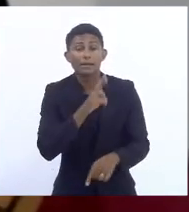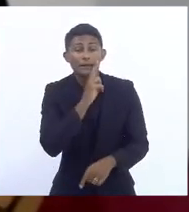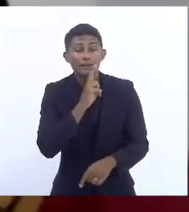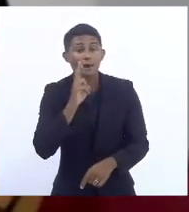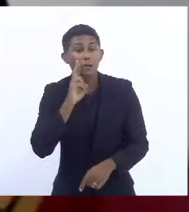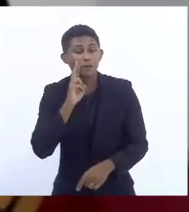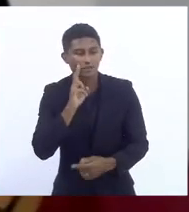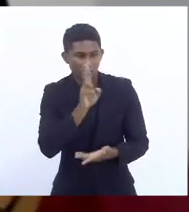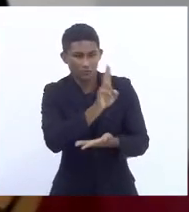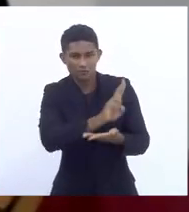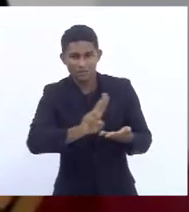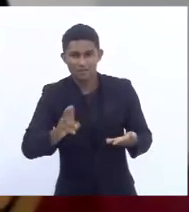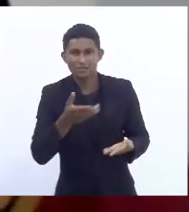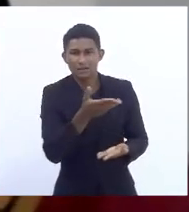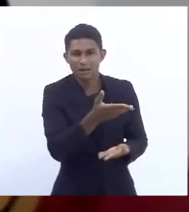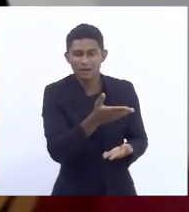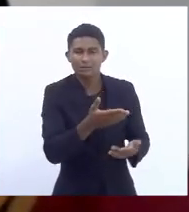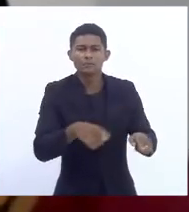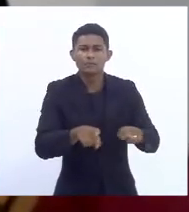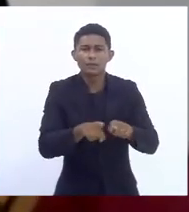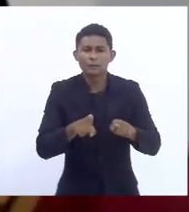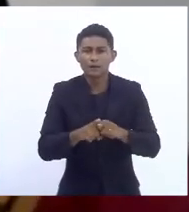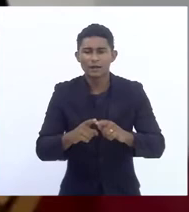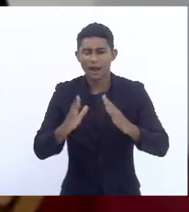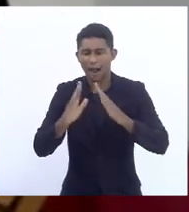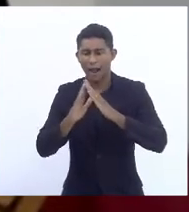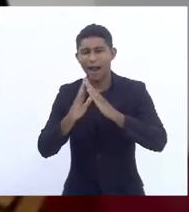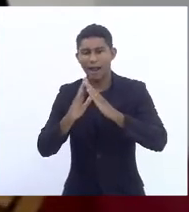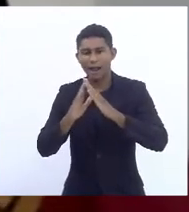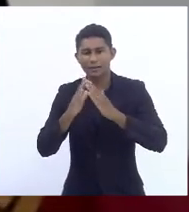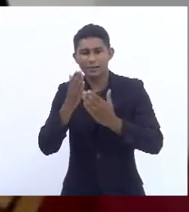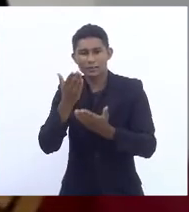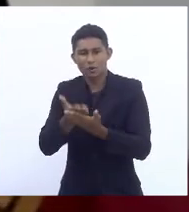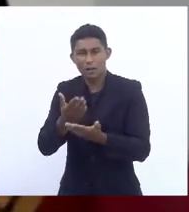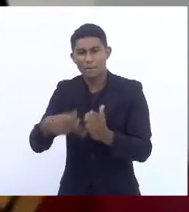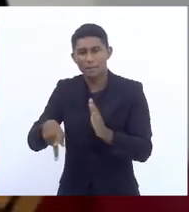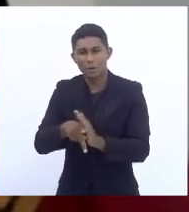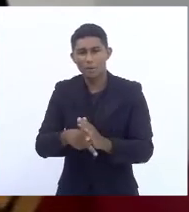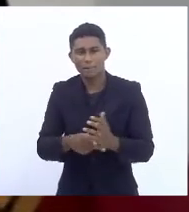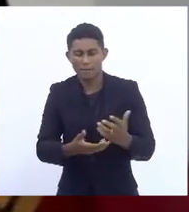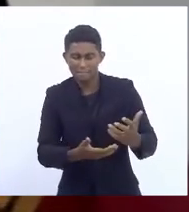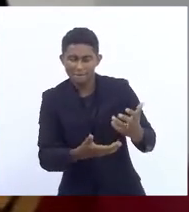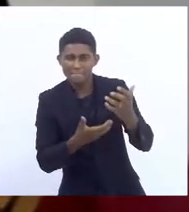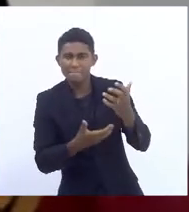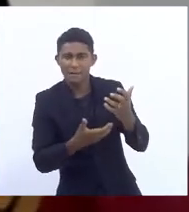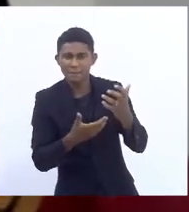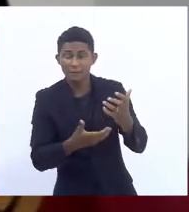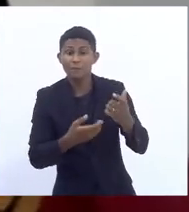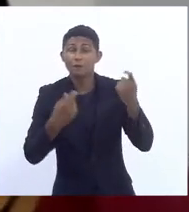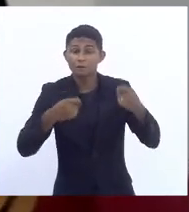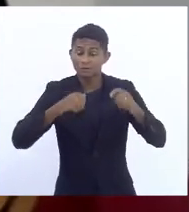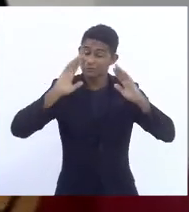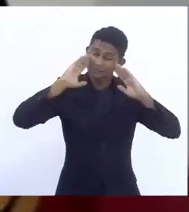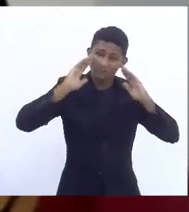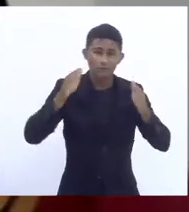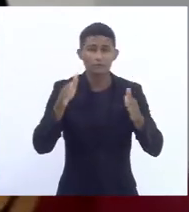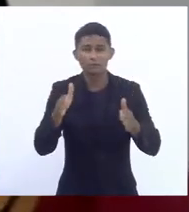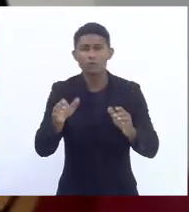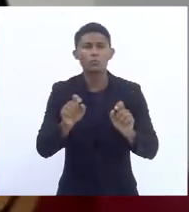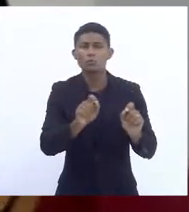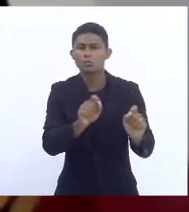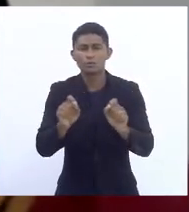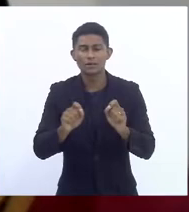alojamentos e creches, o Estado do Rio de Janeiro deve destinar os seus recursos para os estudantes das nossas